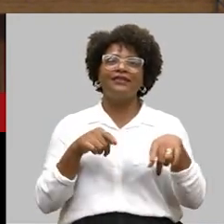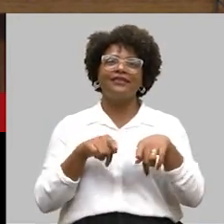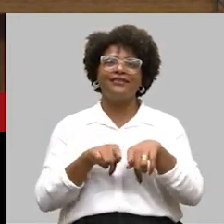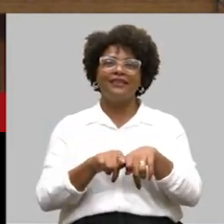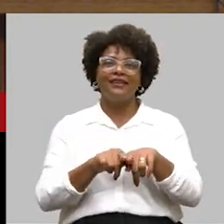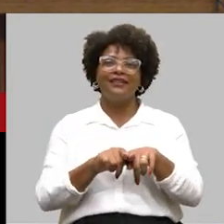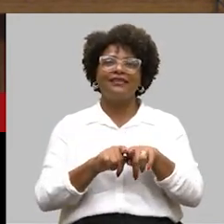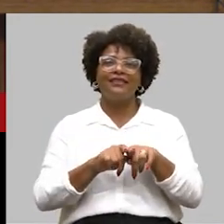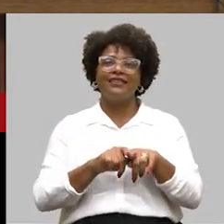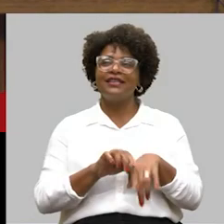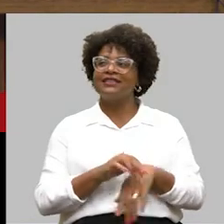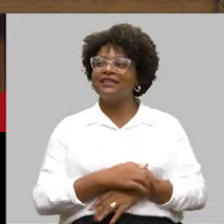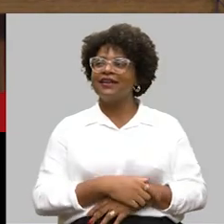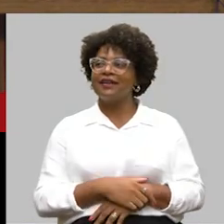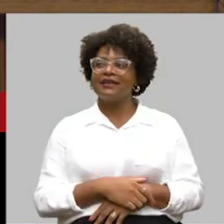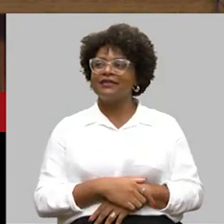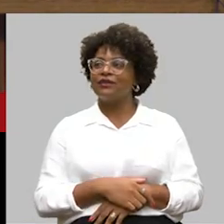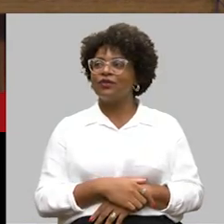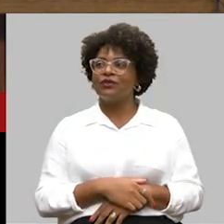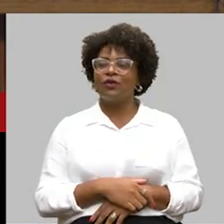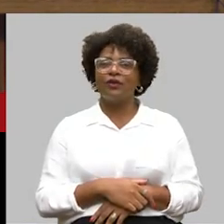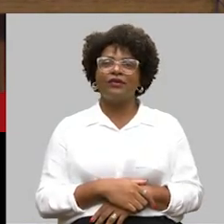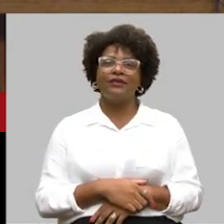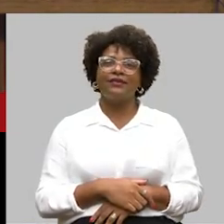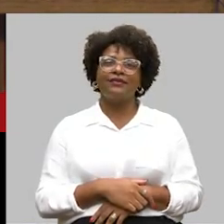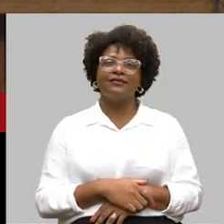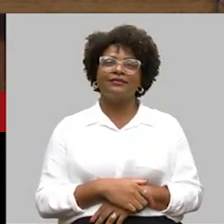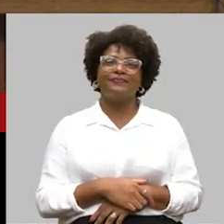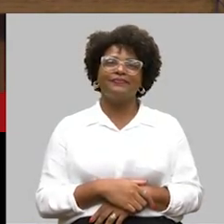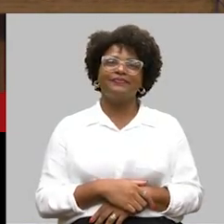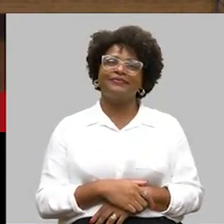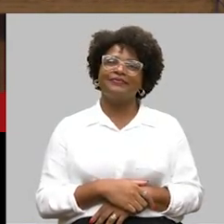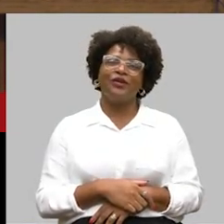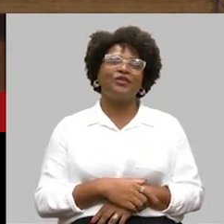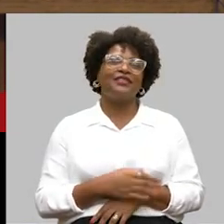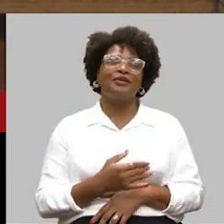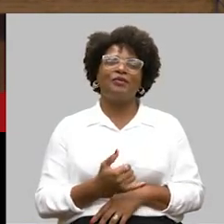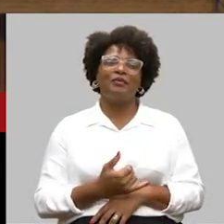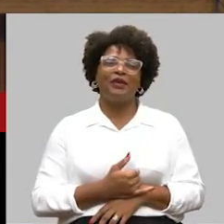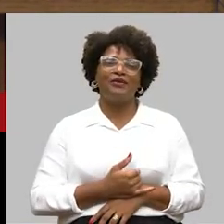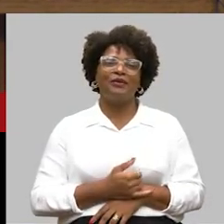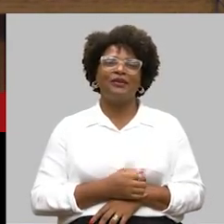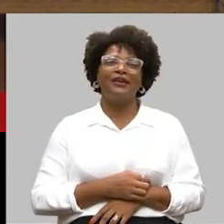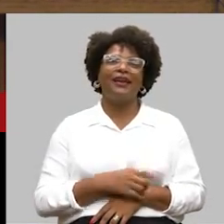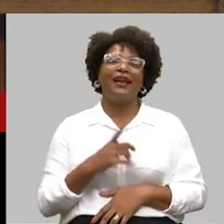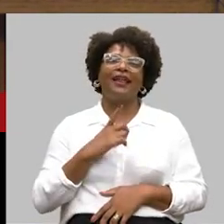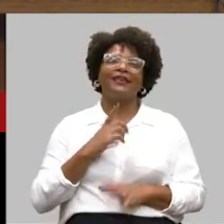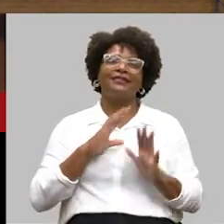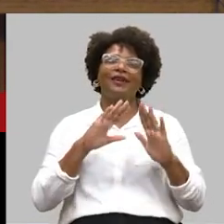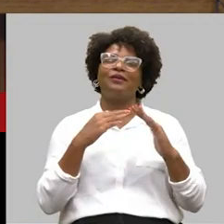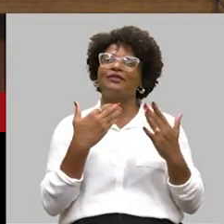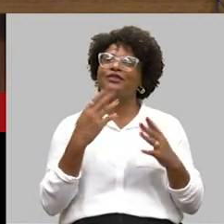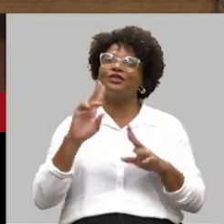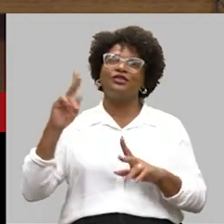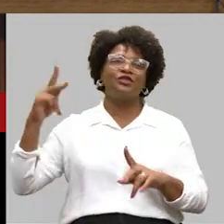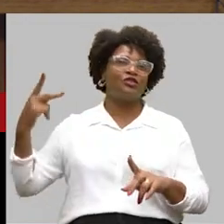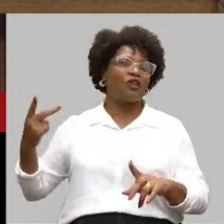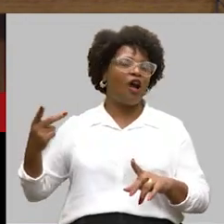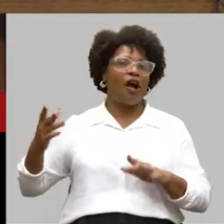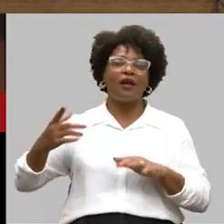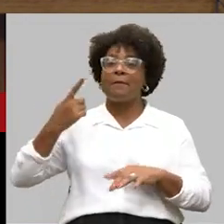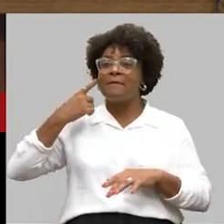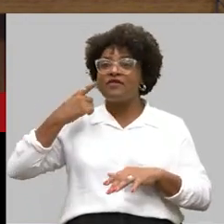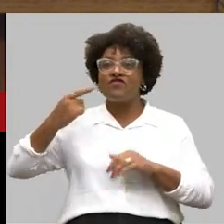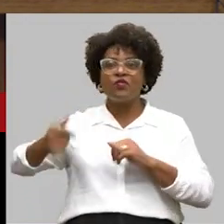juntamente com as lideranças né ela tem assim uma uma história gigante ela viu eu crescendo meus